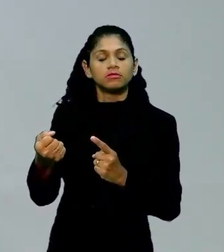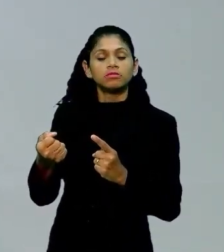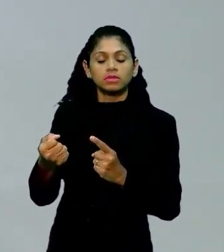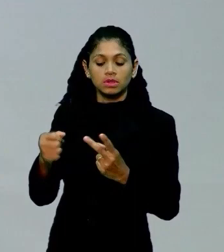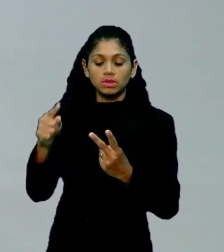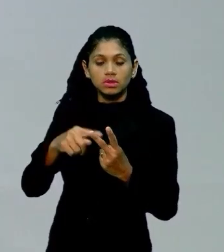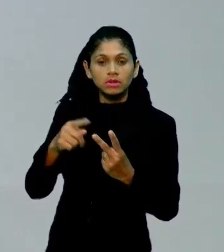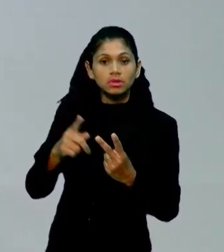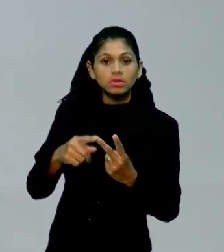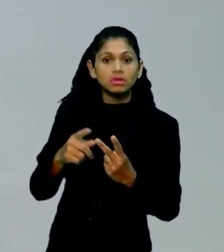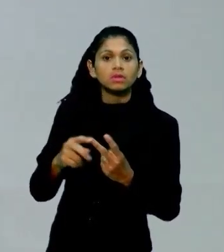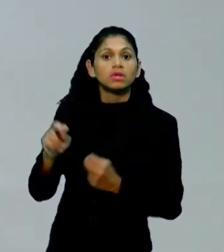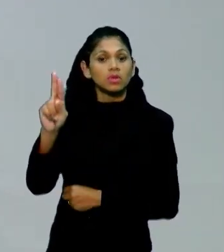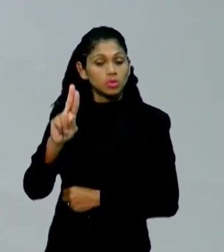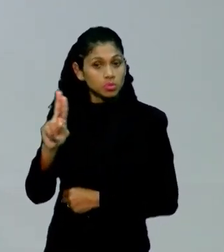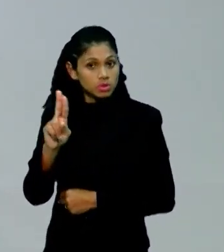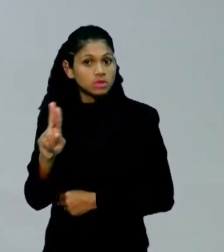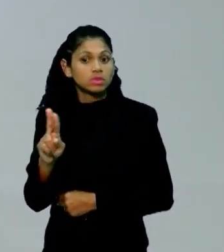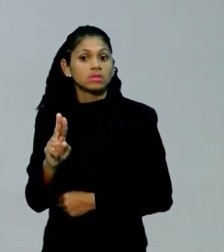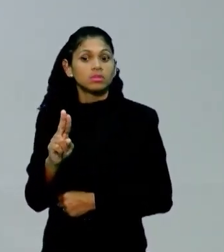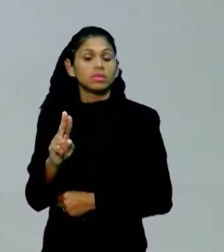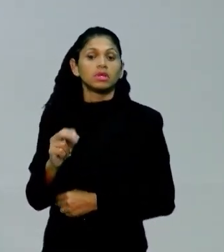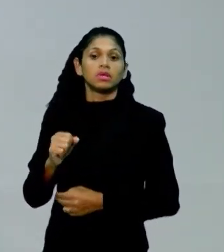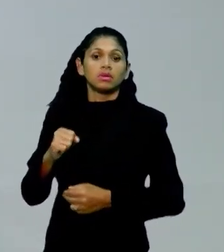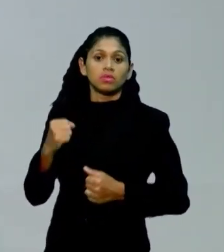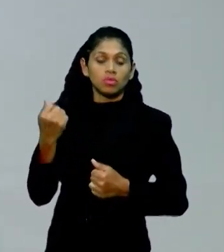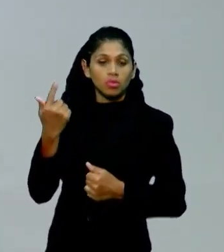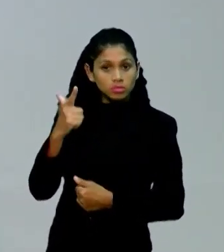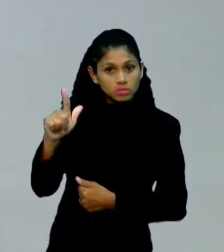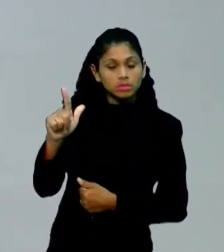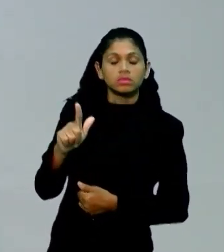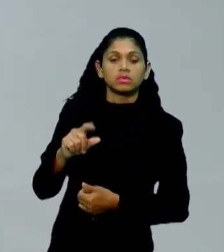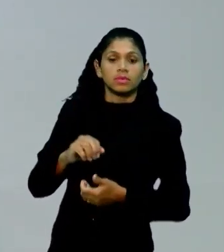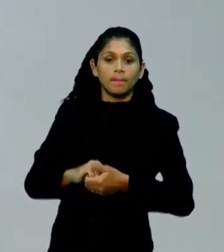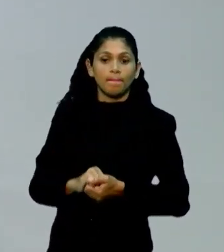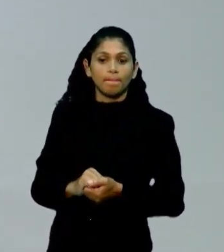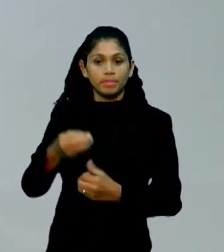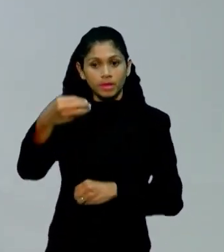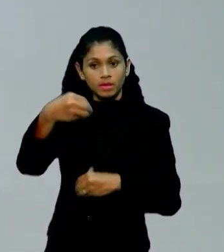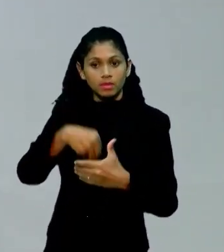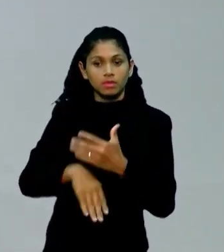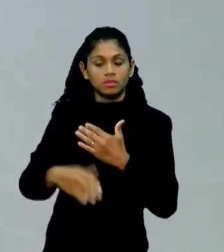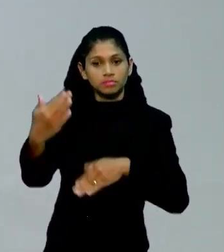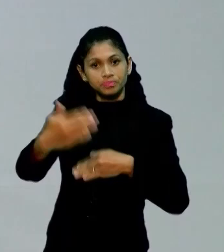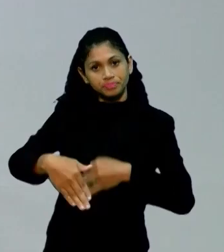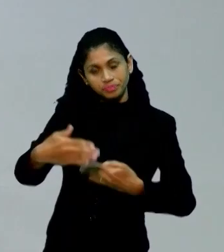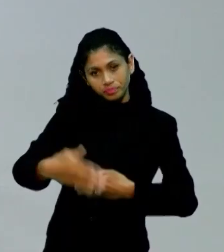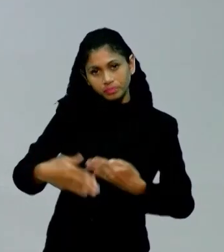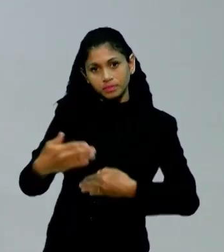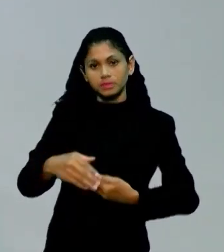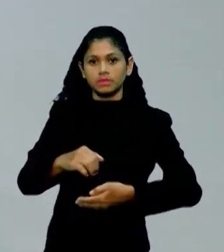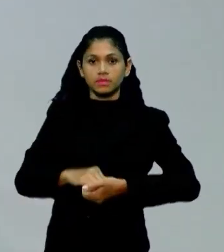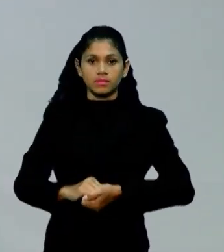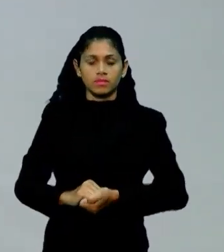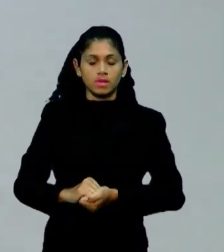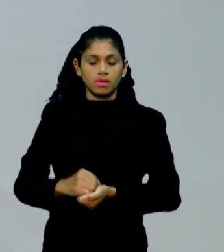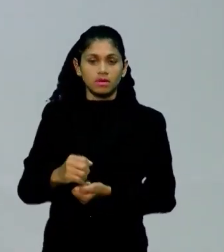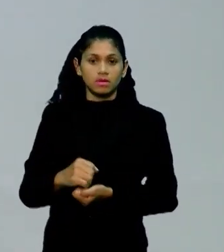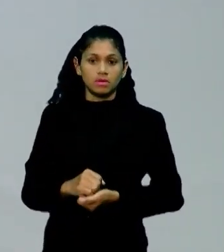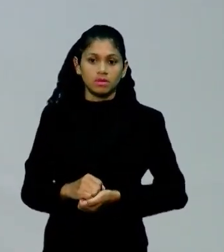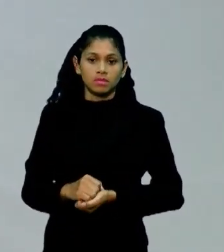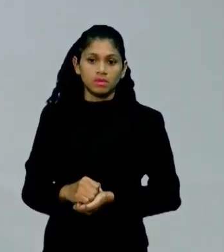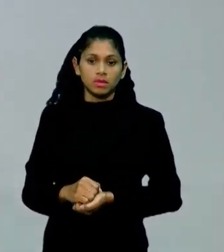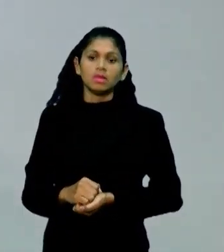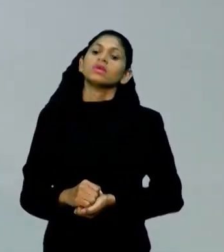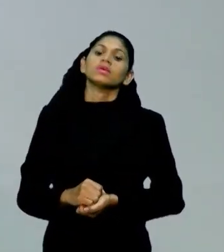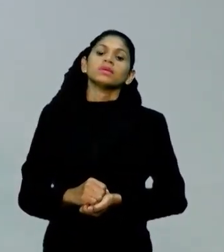vão utilizar a educação física os saberes da Educação Física dentro dentro da prova que é para quando a gente vê aquela questão a gente tipo uh isso aqui Eu manjo porque eu